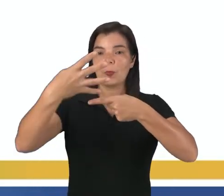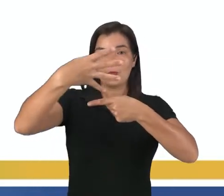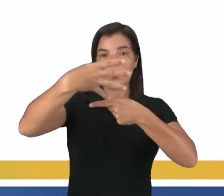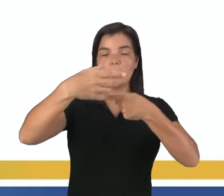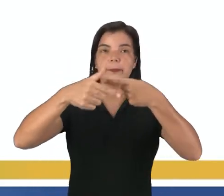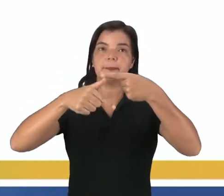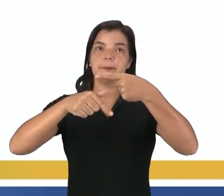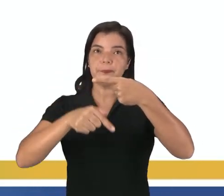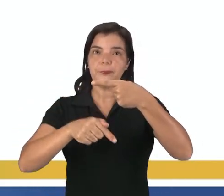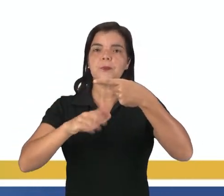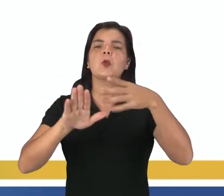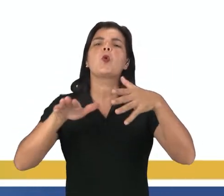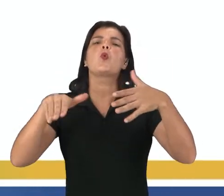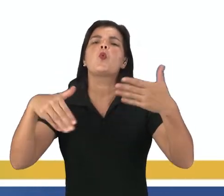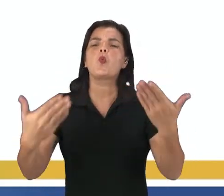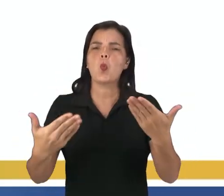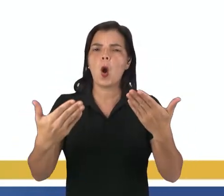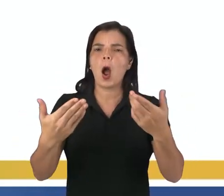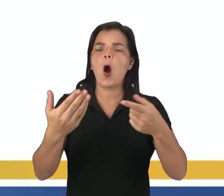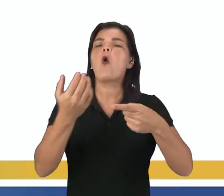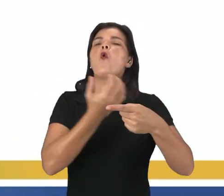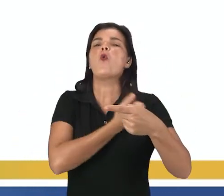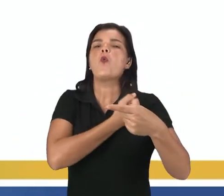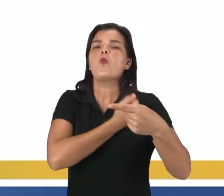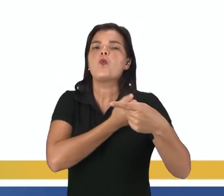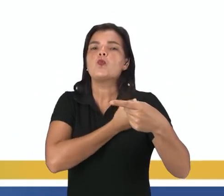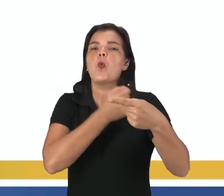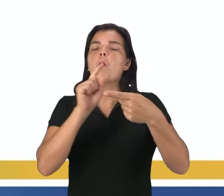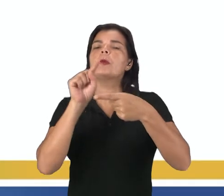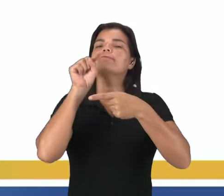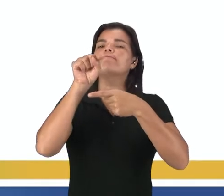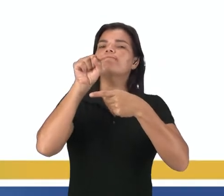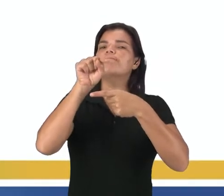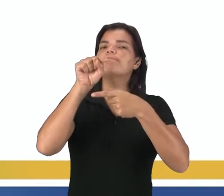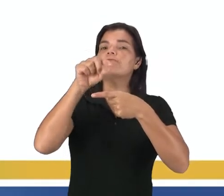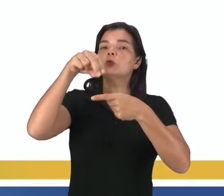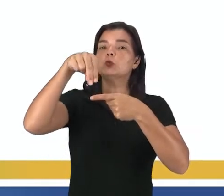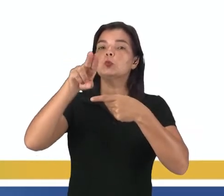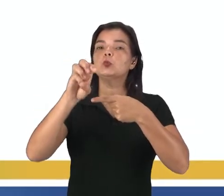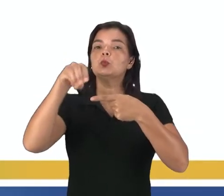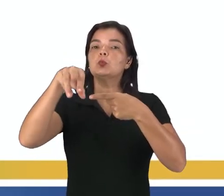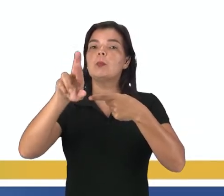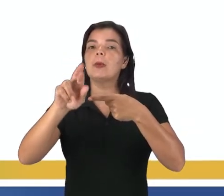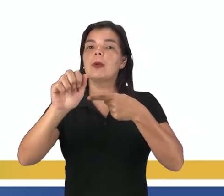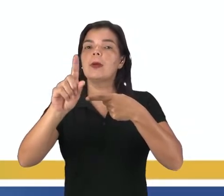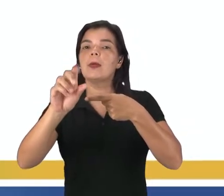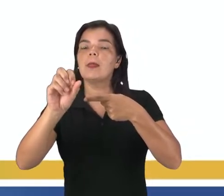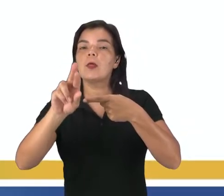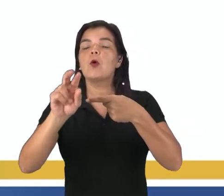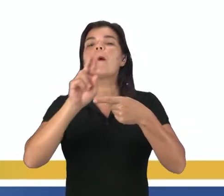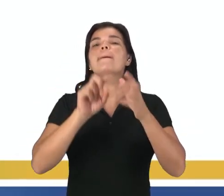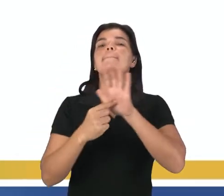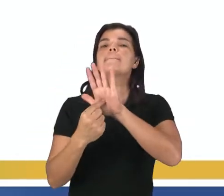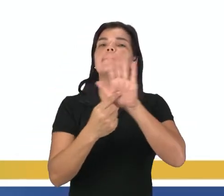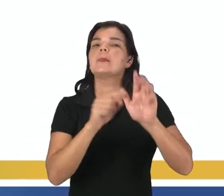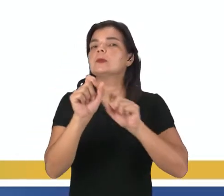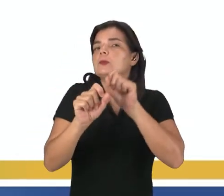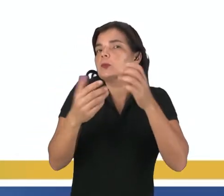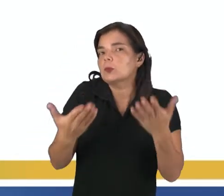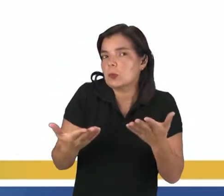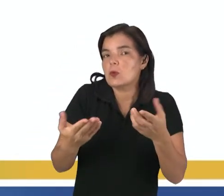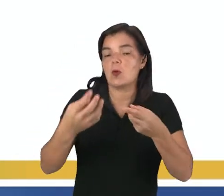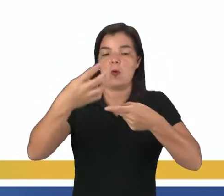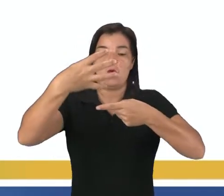4/7, qual que seria o numerador? O que ele representa? Então, observe aí que o 4 é o